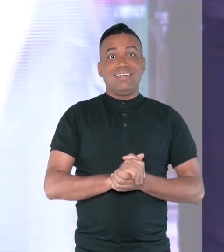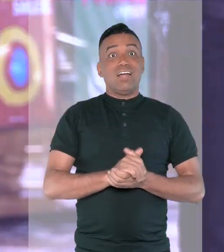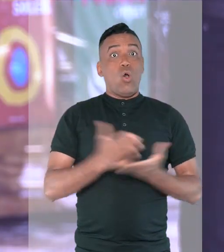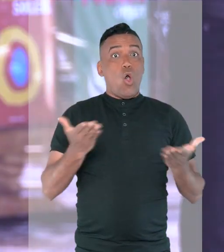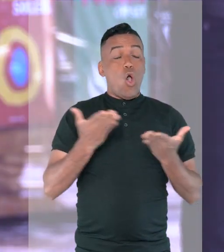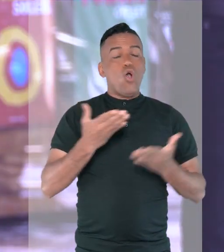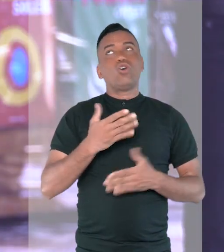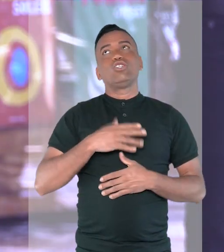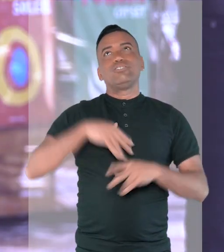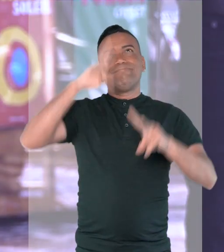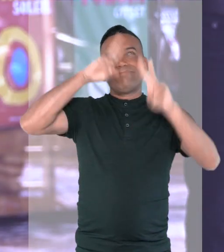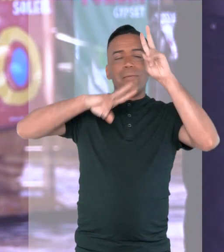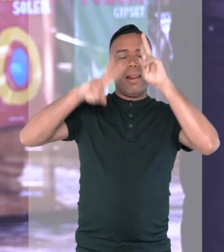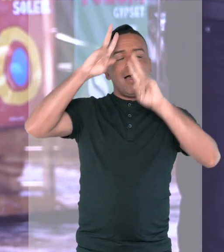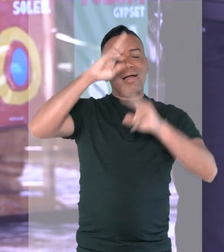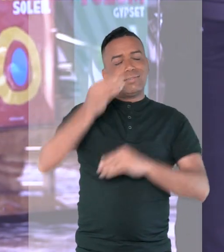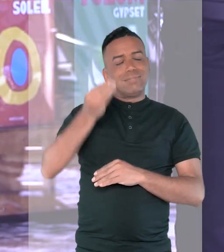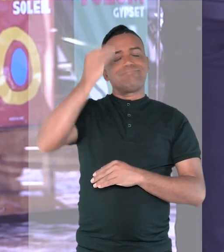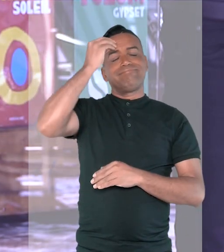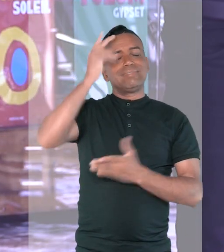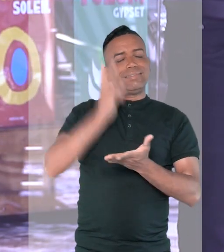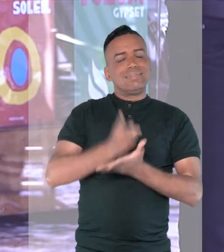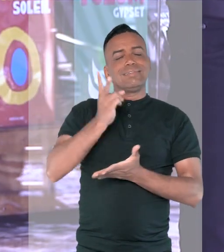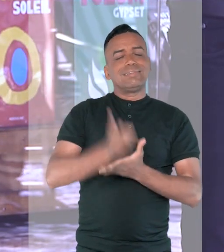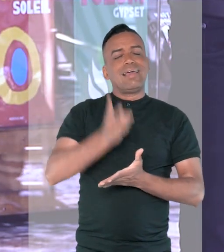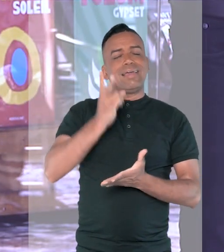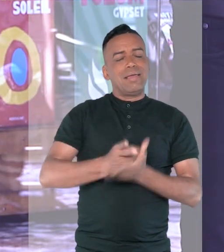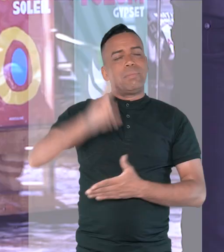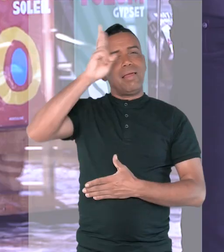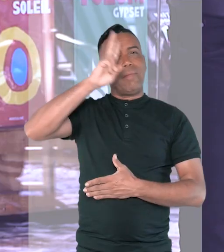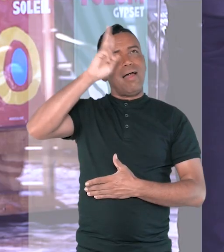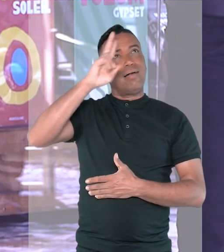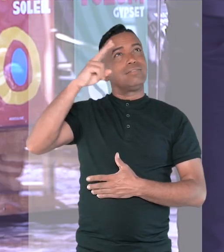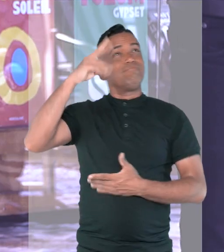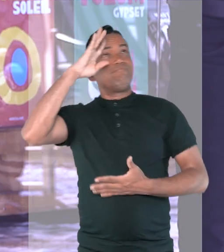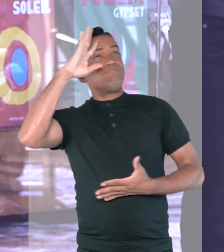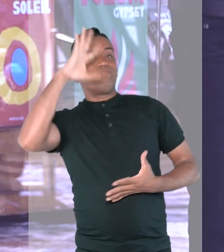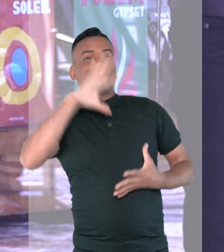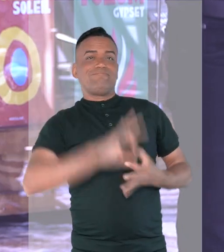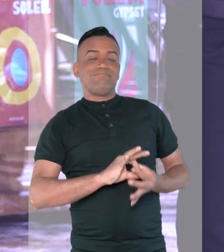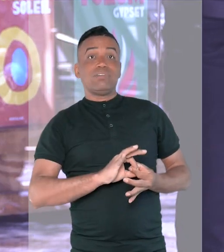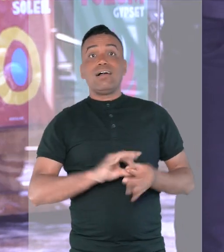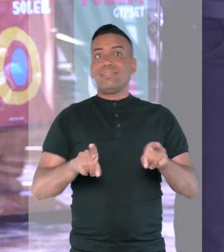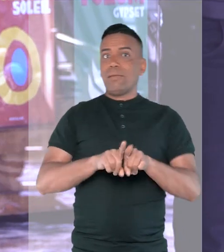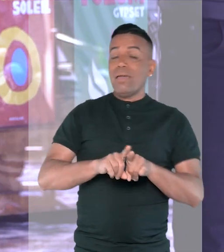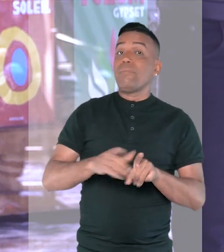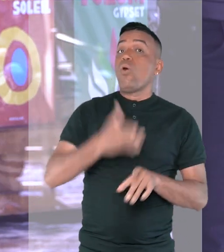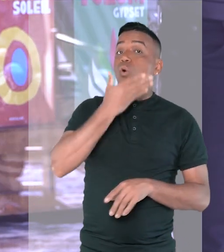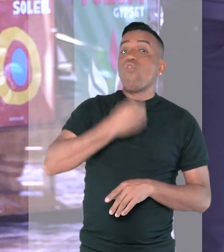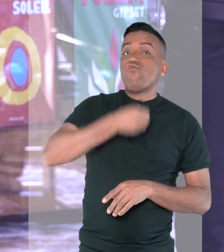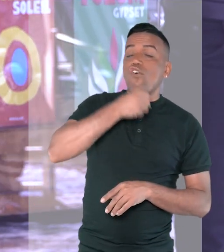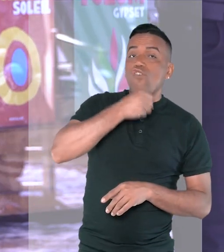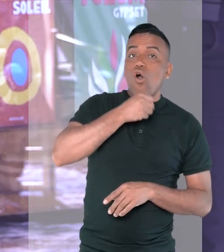letra e hoje vivem em minhas melhores memórias e estarão sempre unidos em minha mente e coração. Também dedico ao